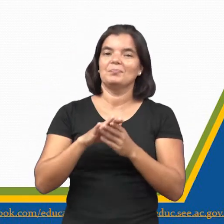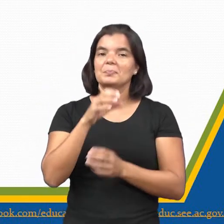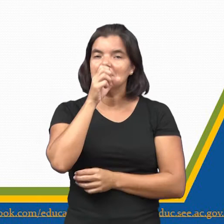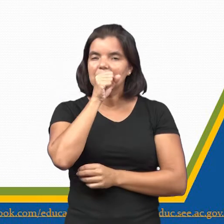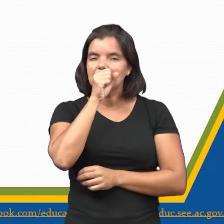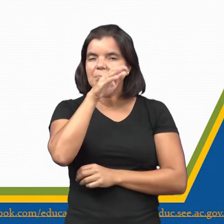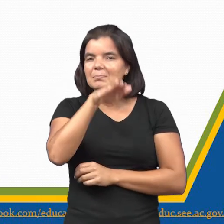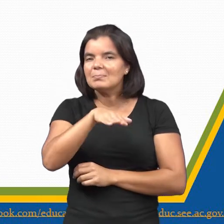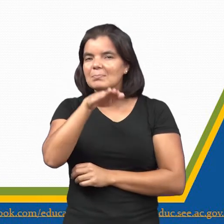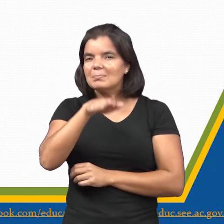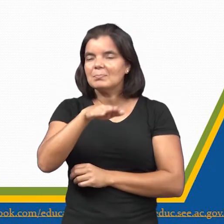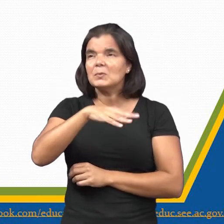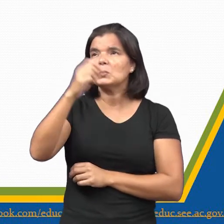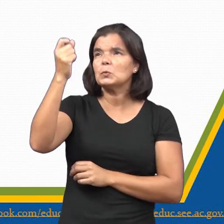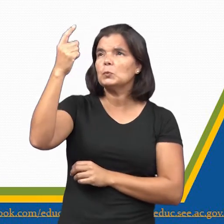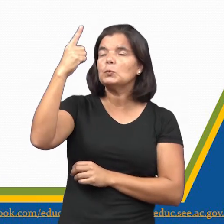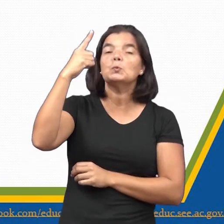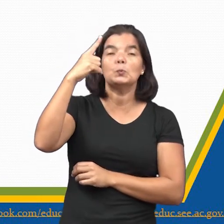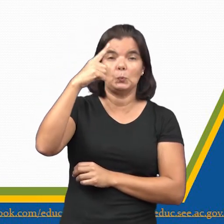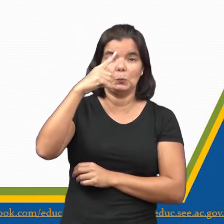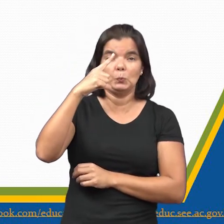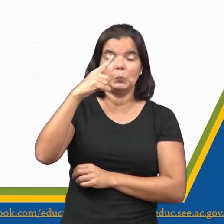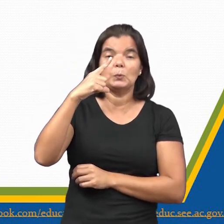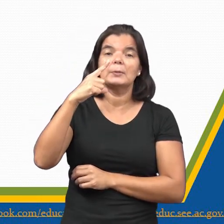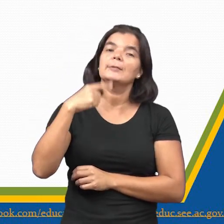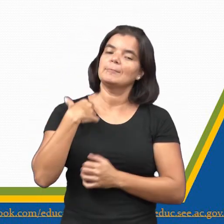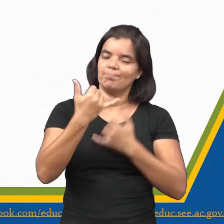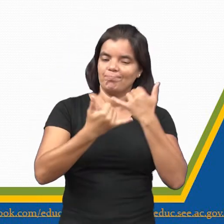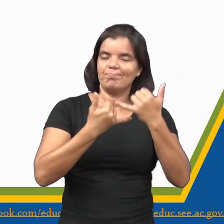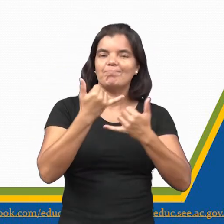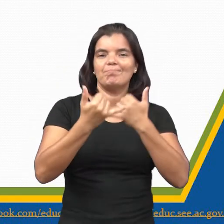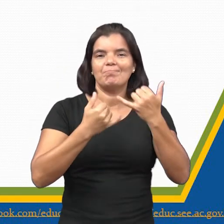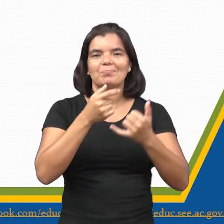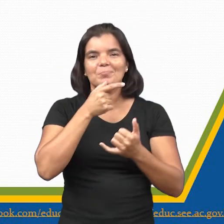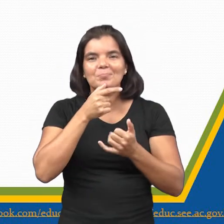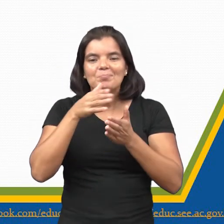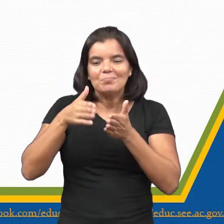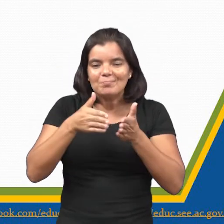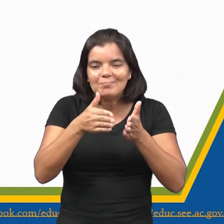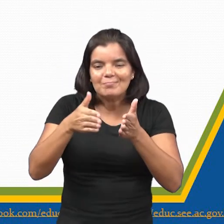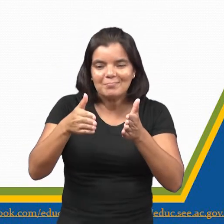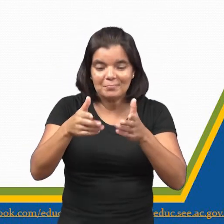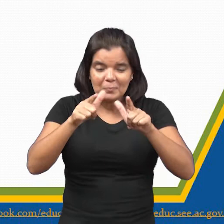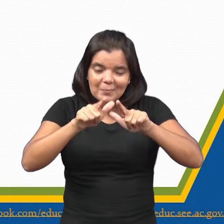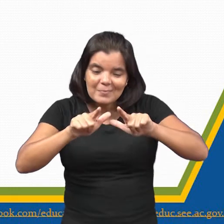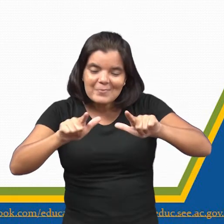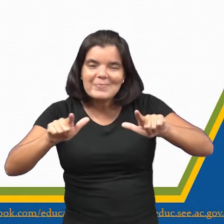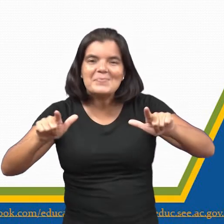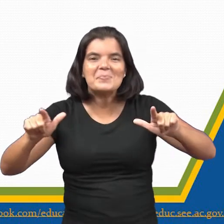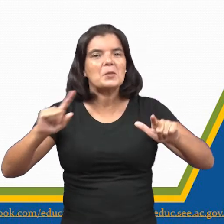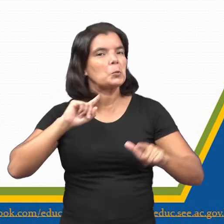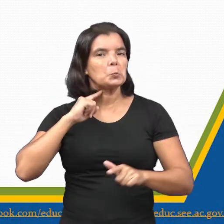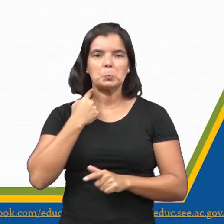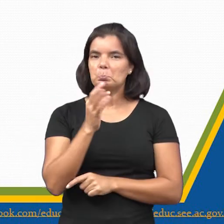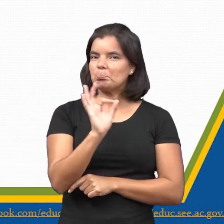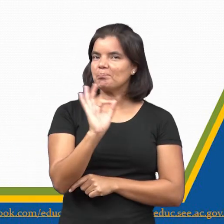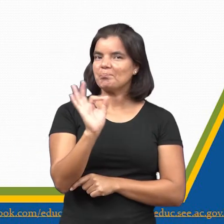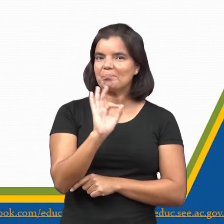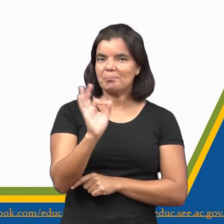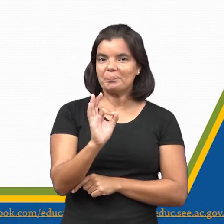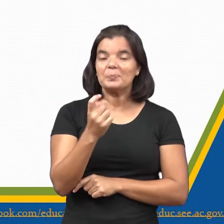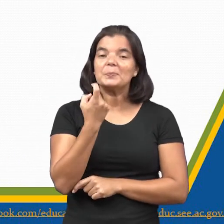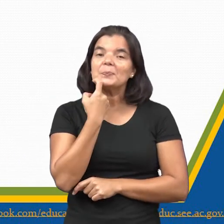sábados à tarde, com o sol faiscando, íamos brincar num riozinho de águas limpas, sem poluição, onde